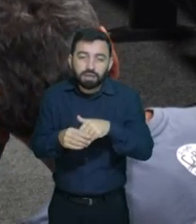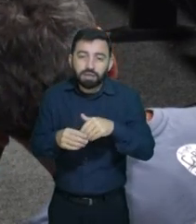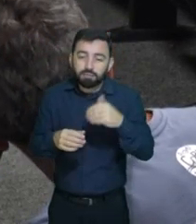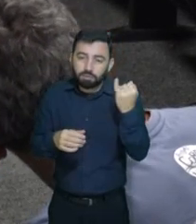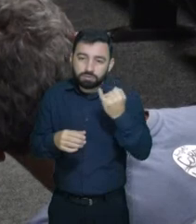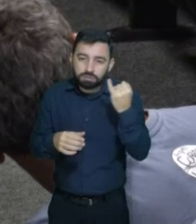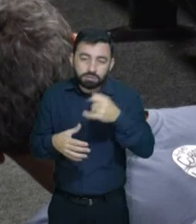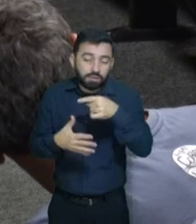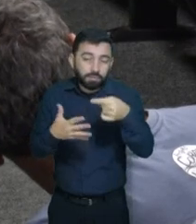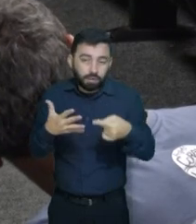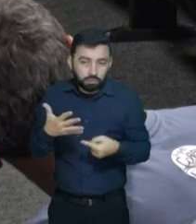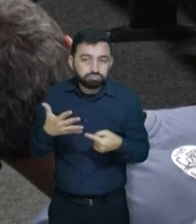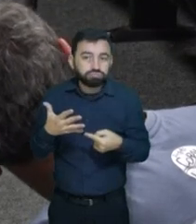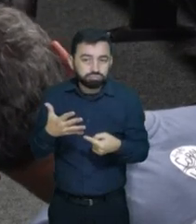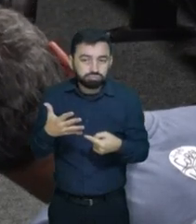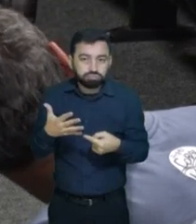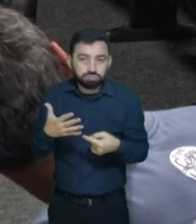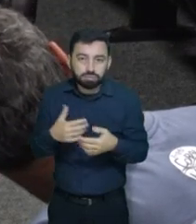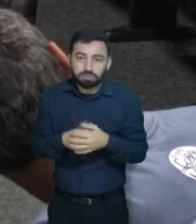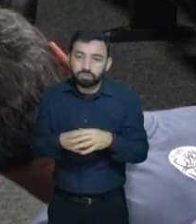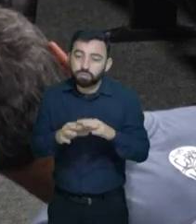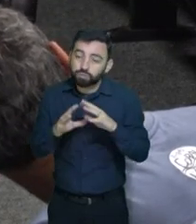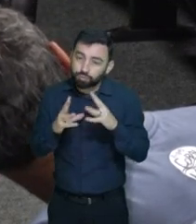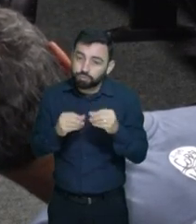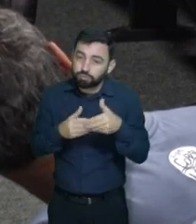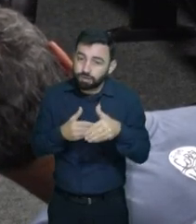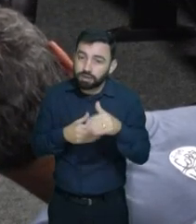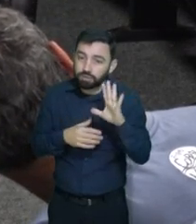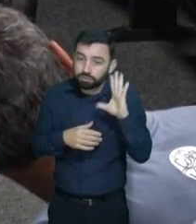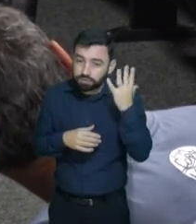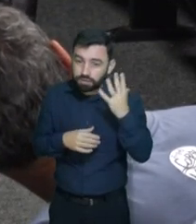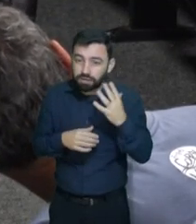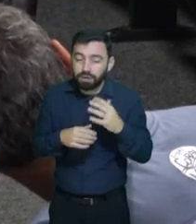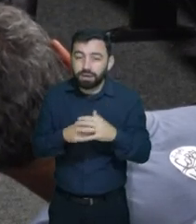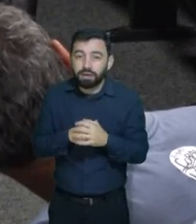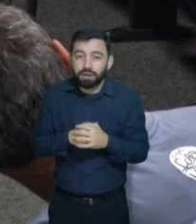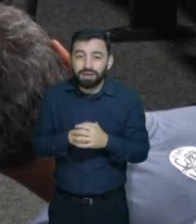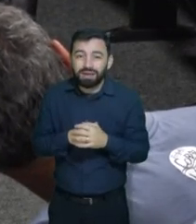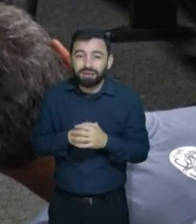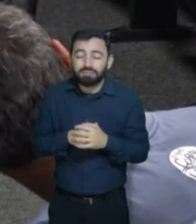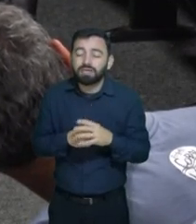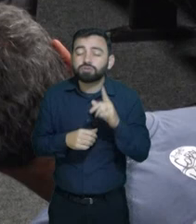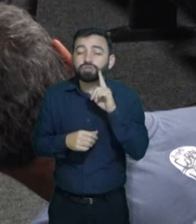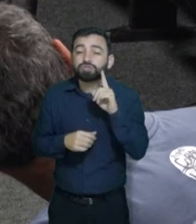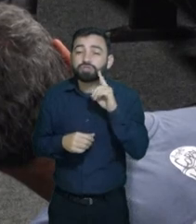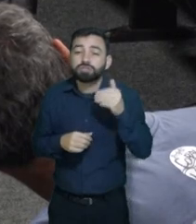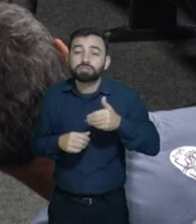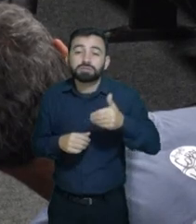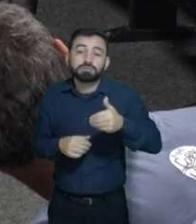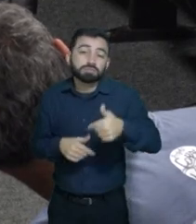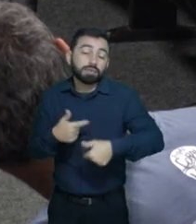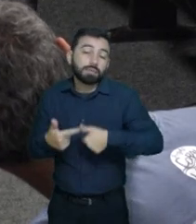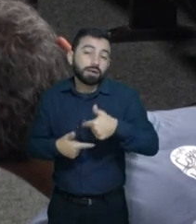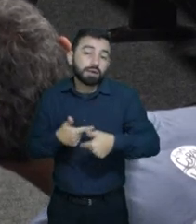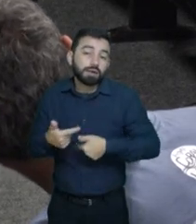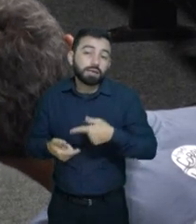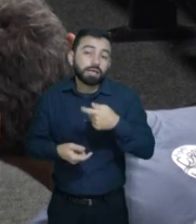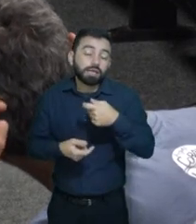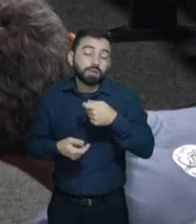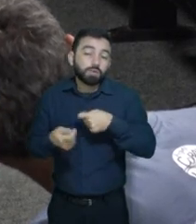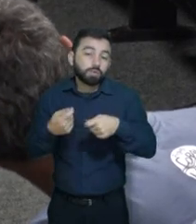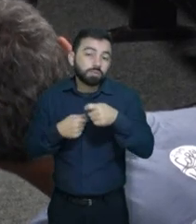pauta ambiental? Porque a gente já sabe que tudo que vai acontecer, perder as casas, as mortes e tudo, mas no dia a dia, no trabalho da